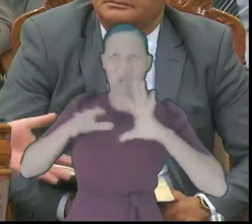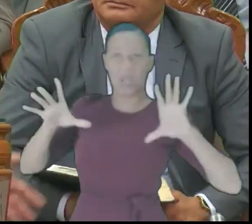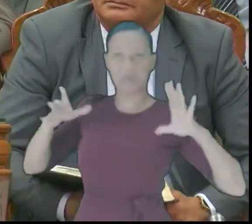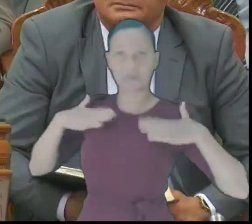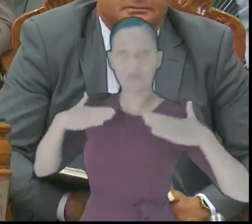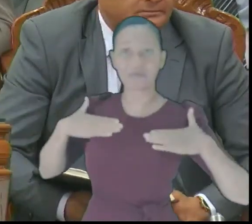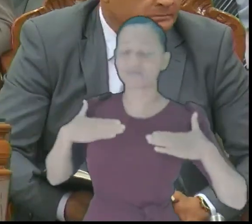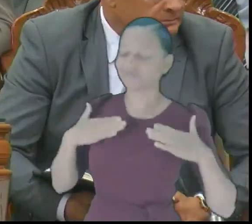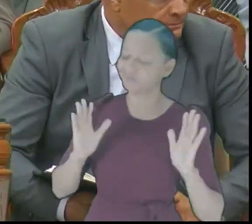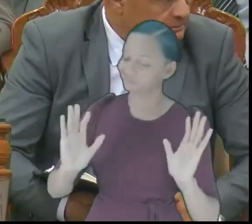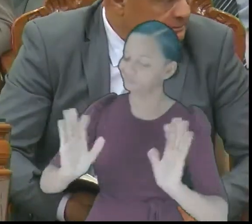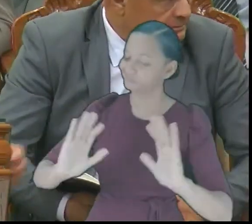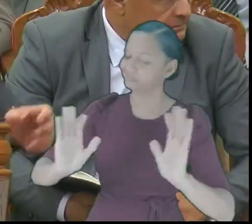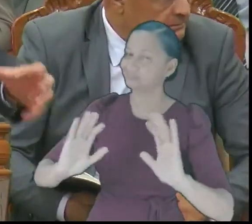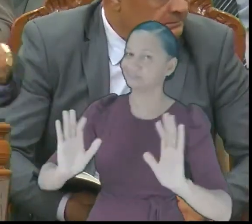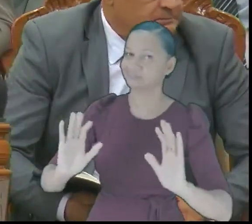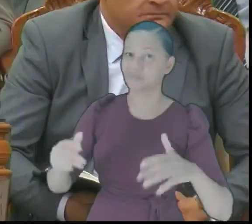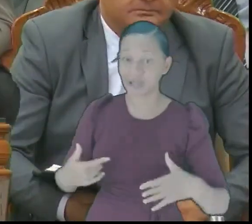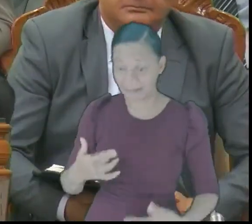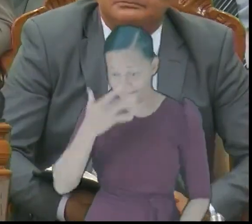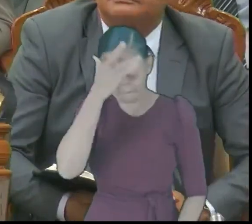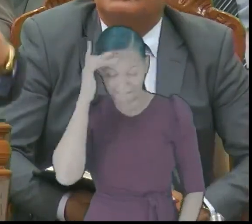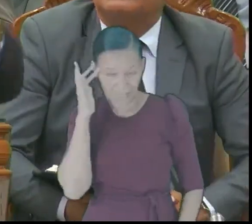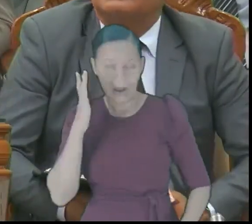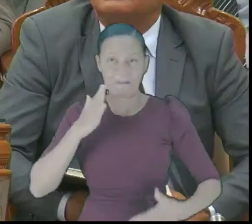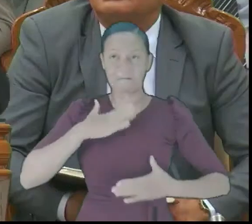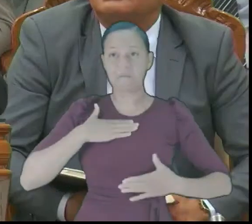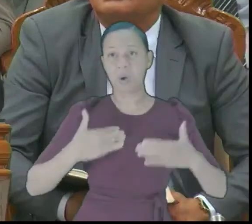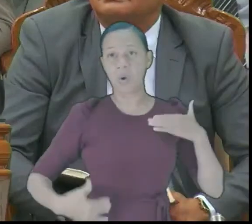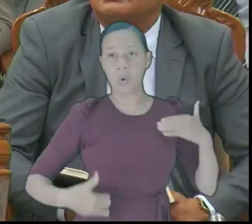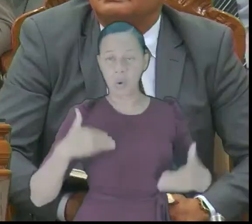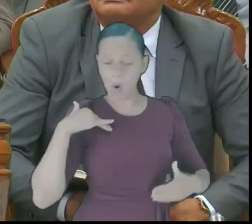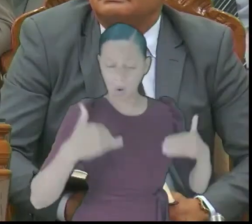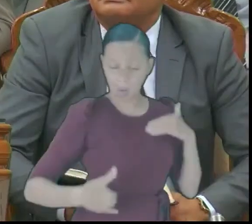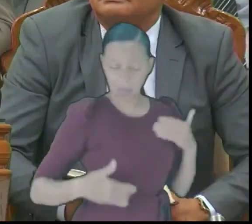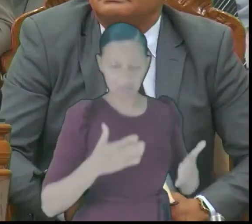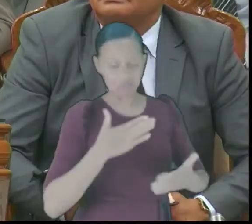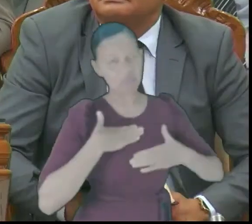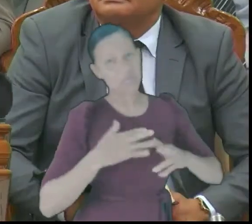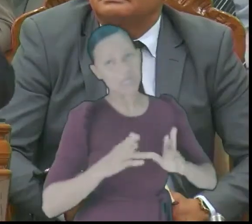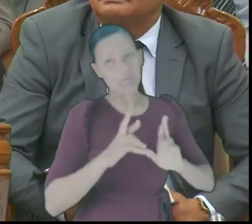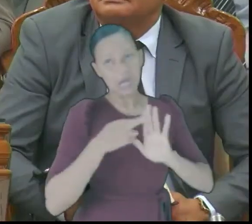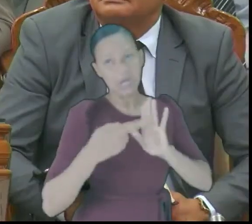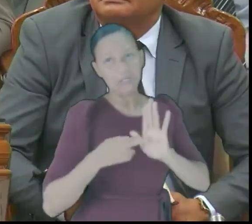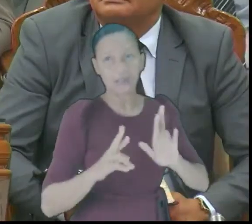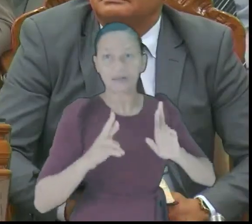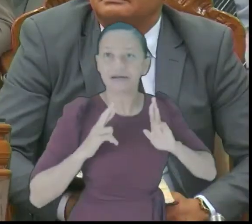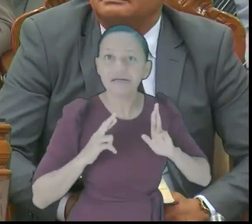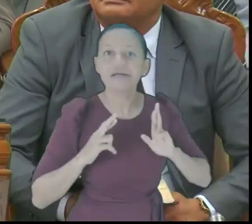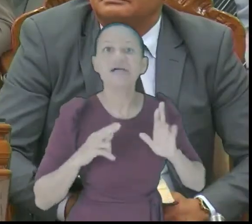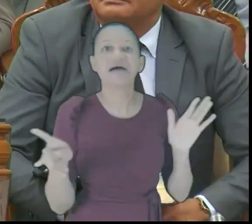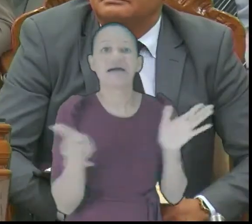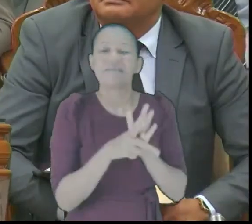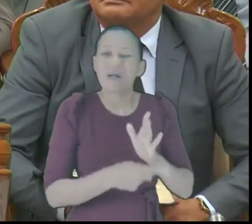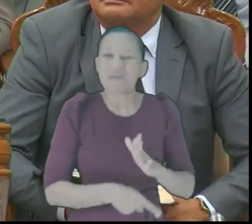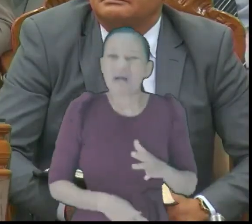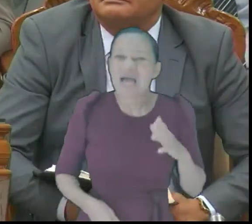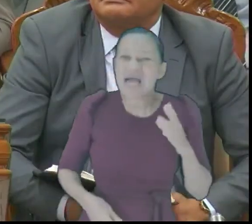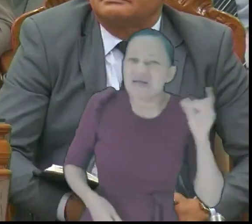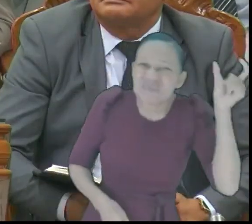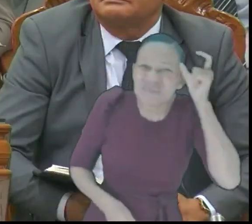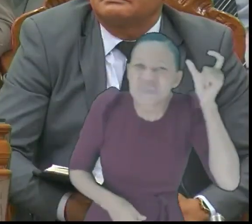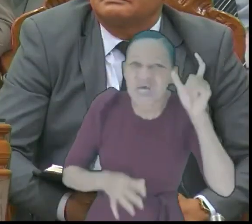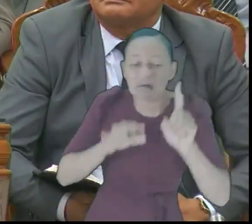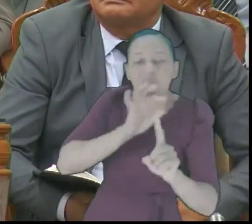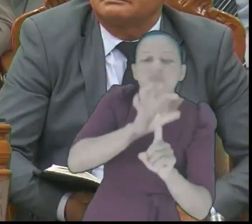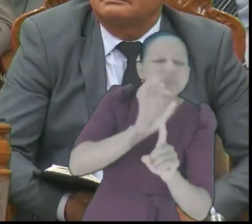meu. A pessoa que diz meu corpo, minhas regras, é o espectro do inimigo das nossas almas.